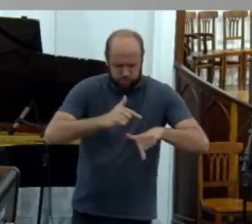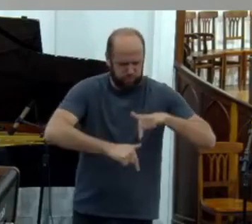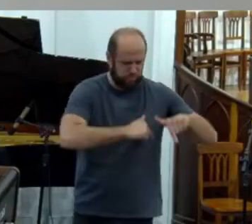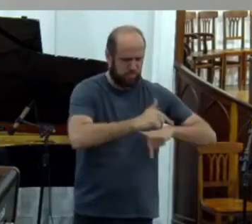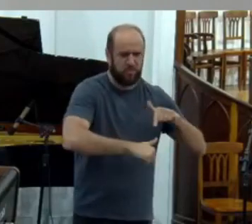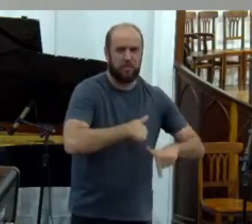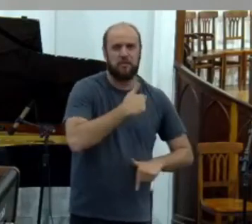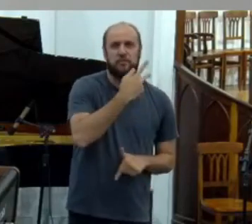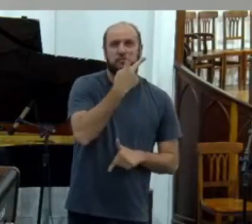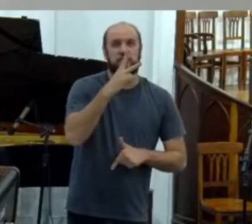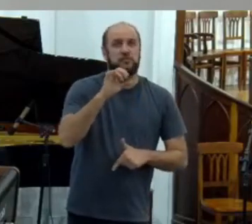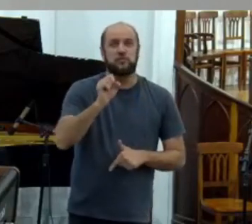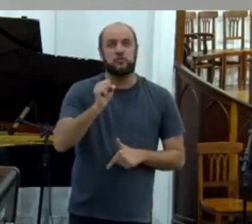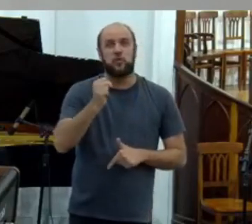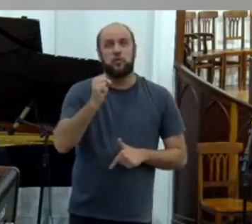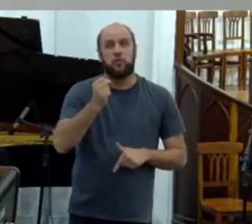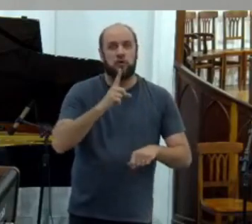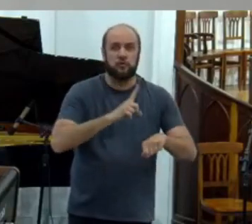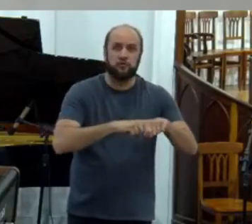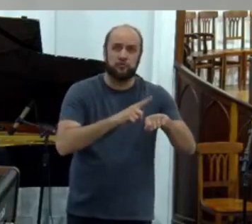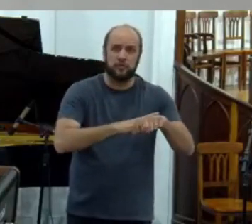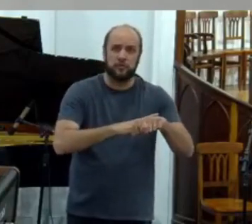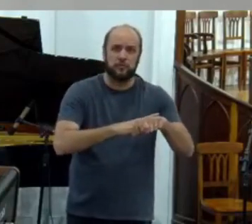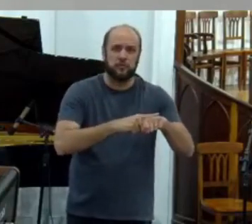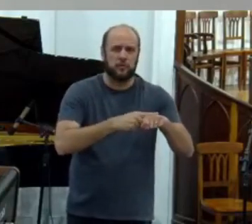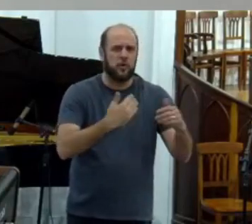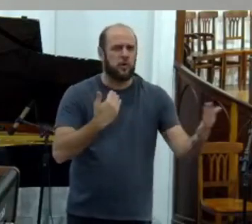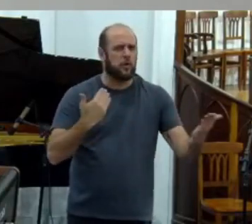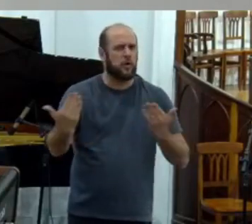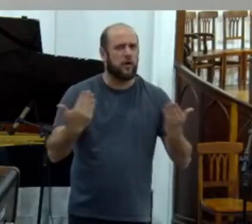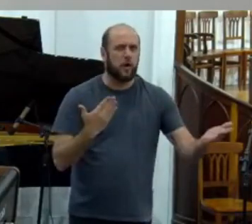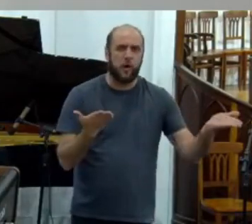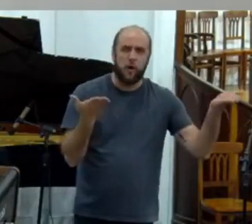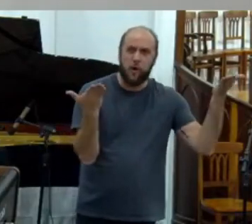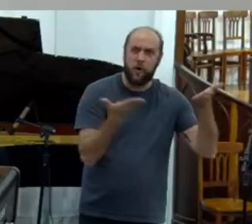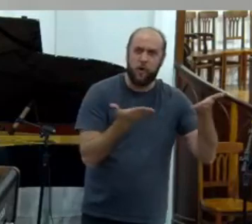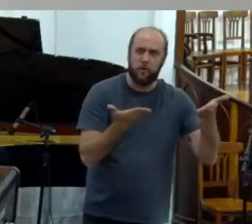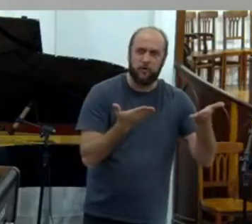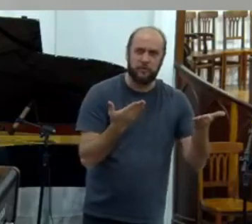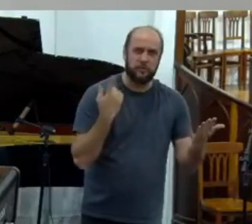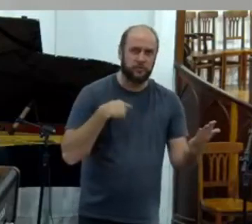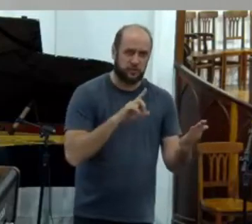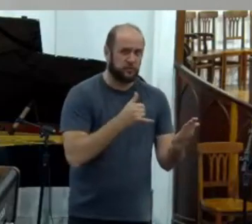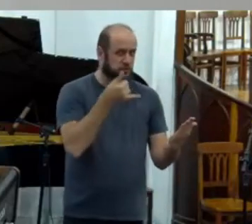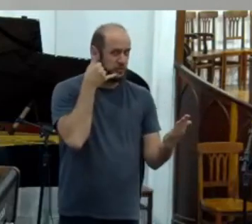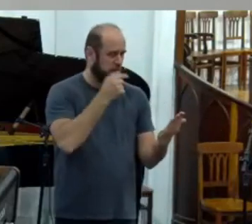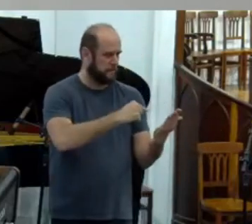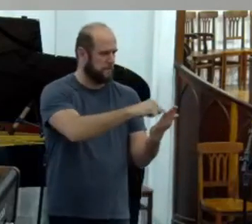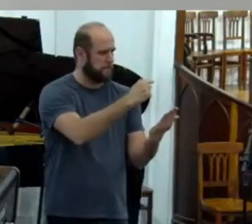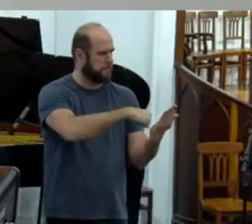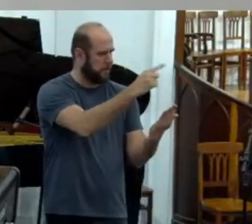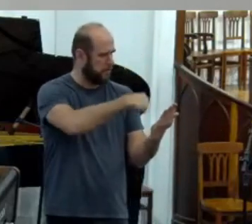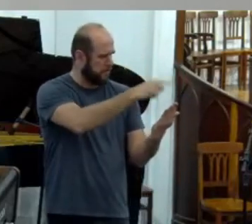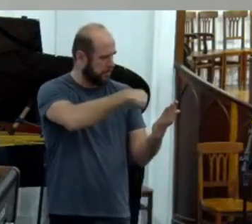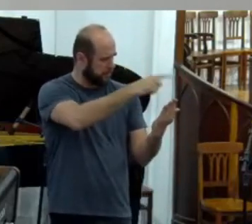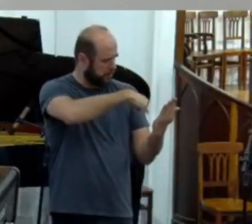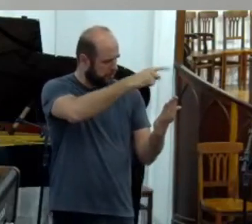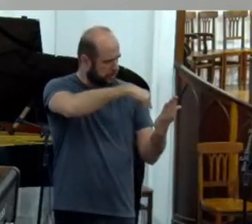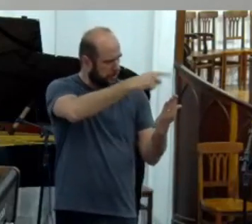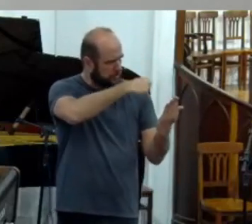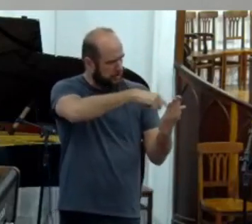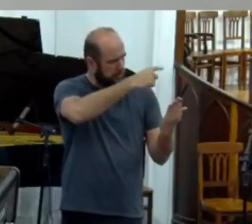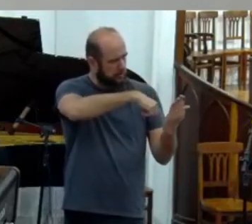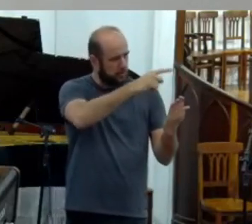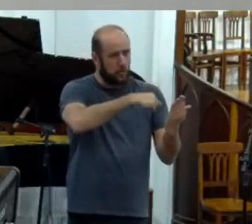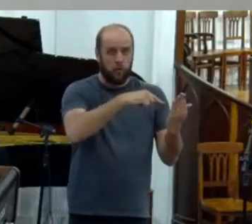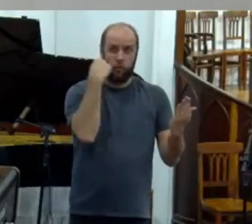diferentes. Imagina em nosso tempo, que nós passamos o dedo por um celular e quando a gente vê, se foram 3,